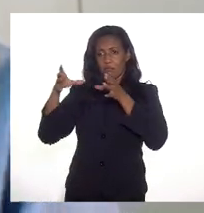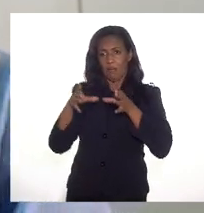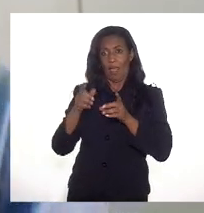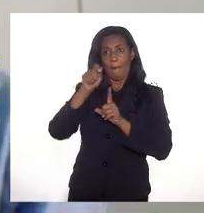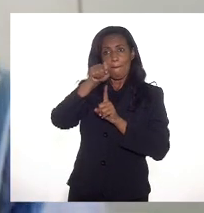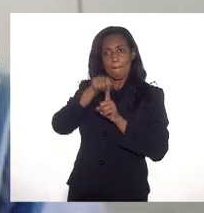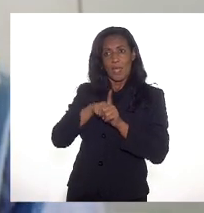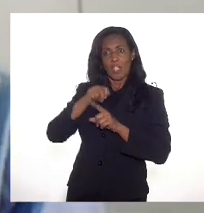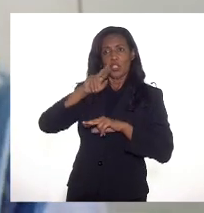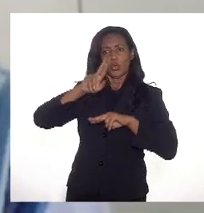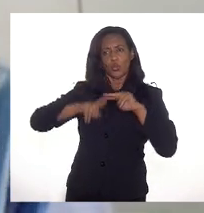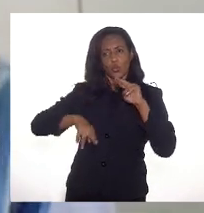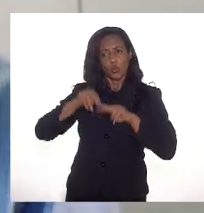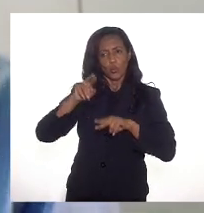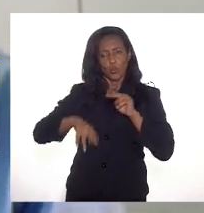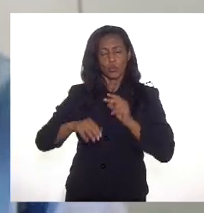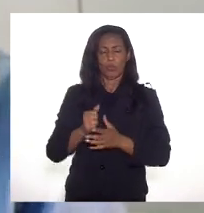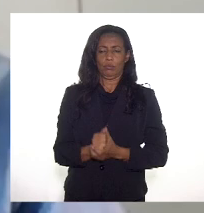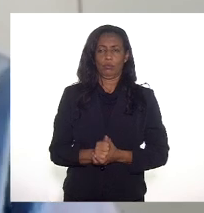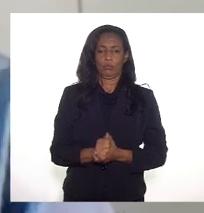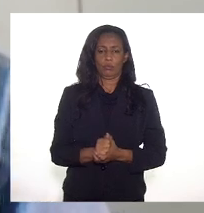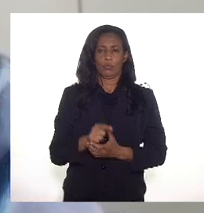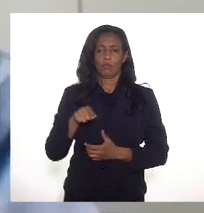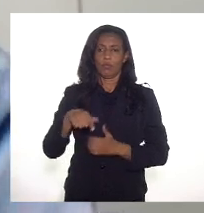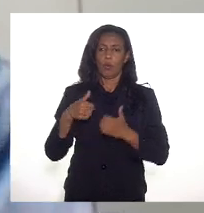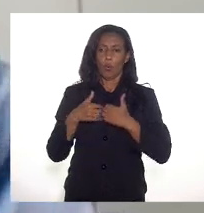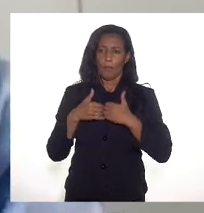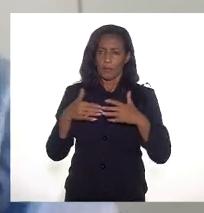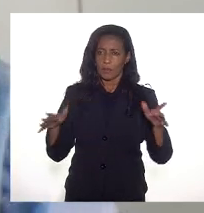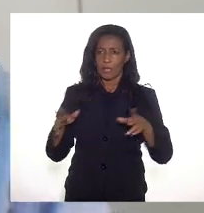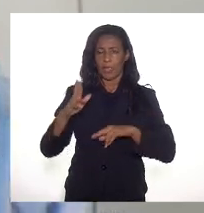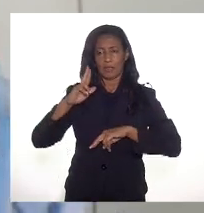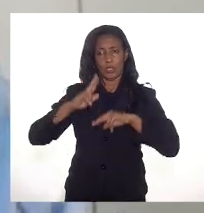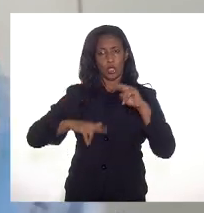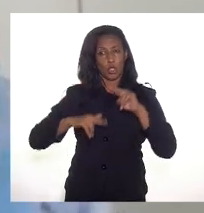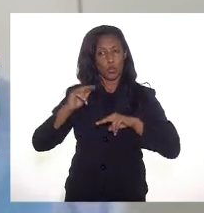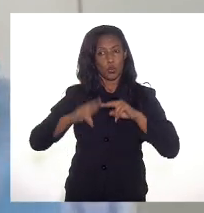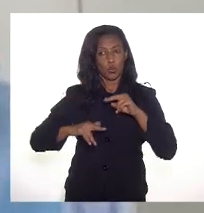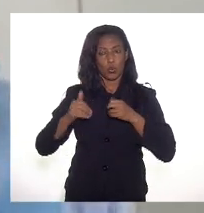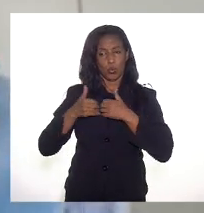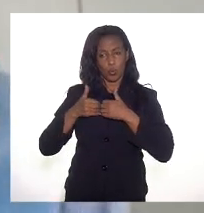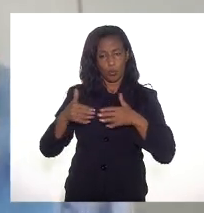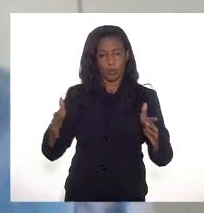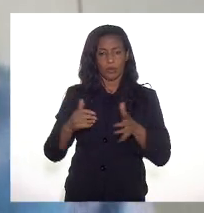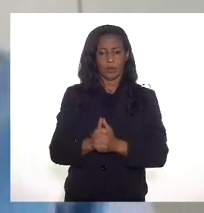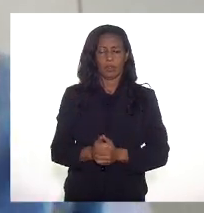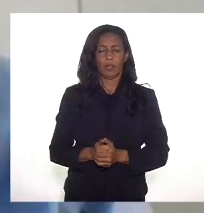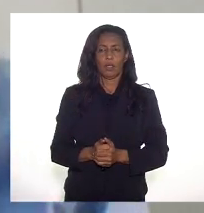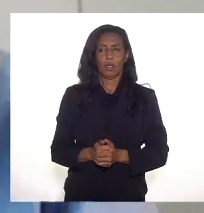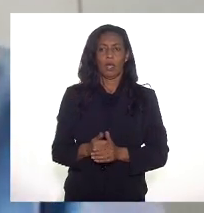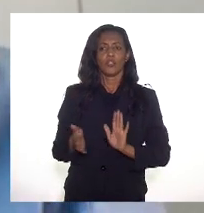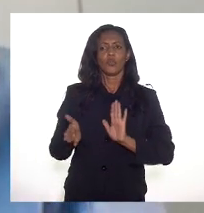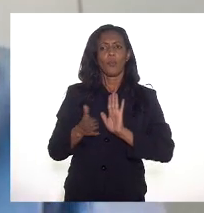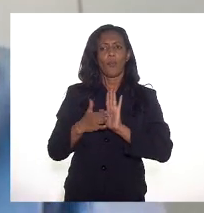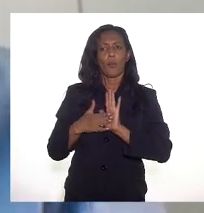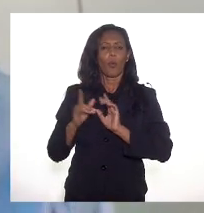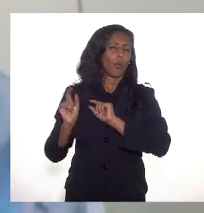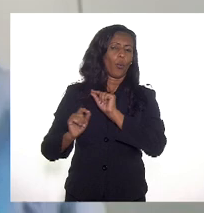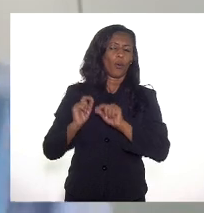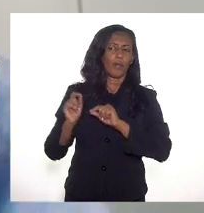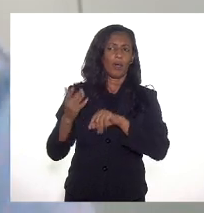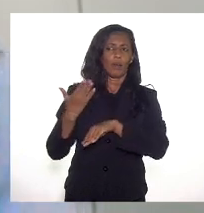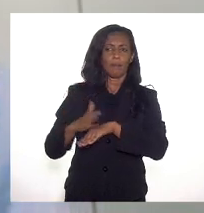mês de junho. Eles devem começar a ser vacinados agora nas primeiras semanas de junho. O que a gente propõe que se faça na